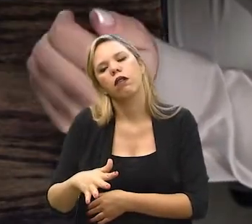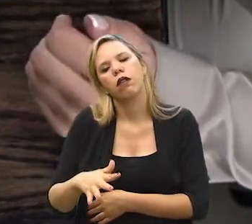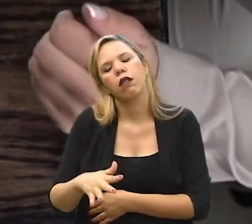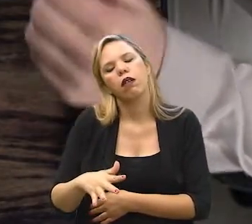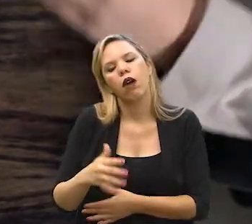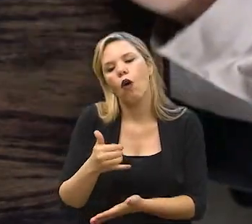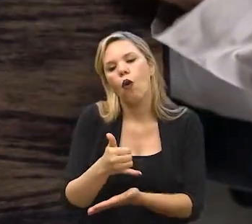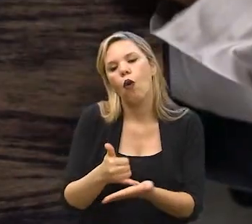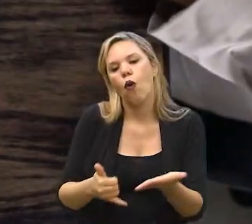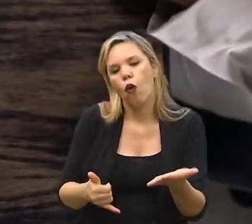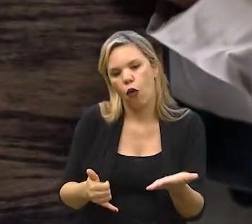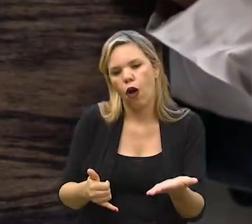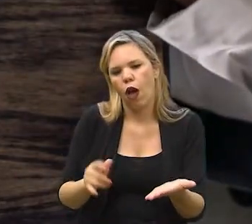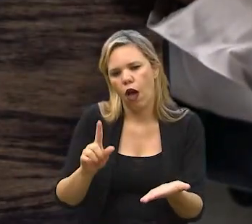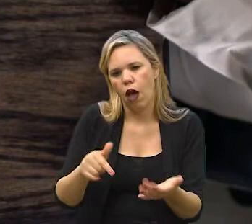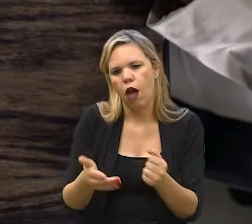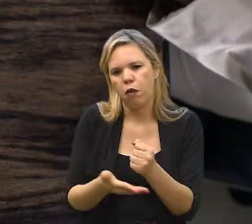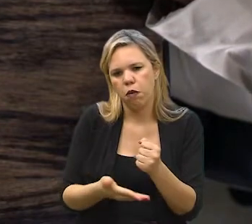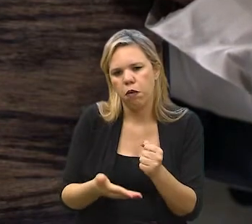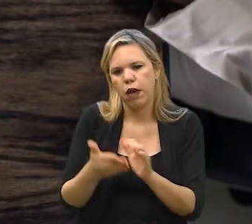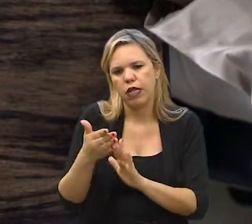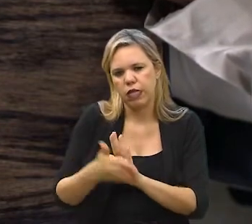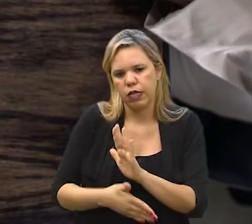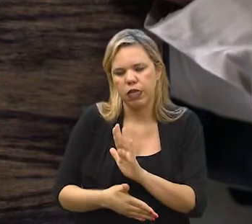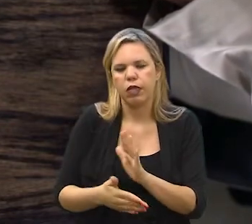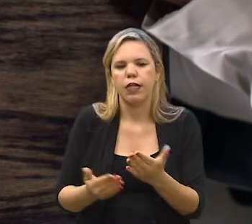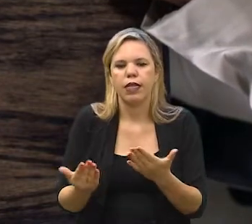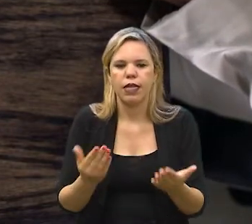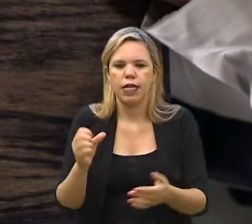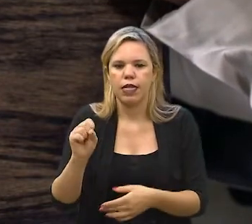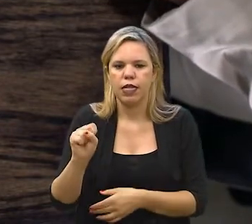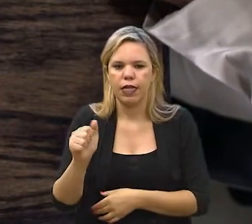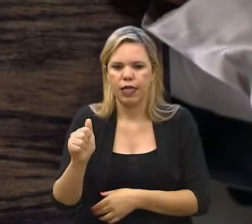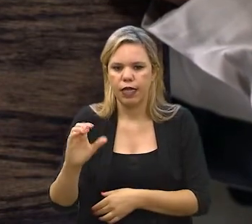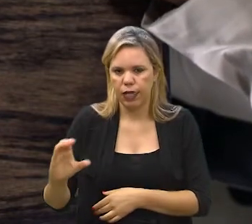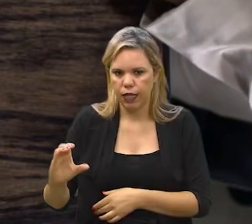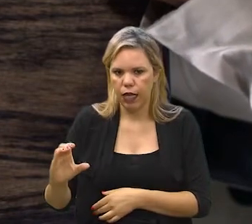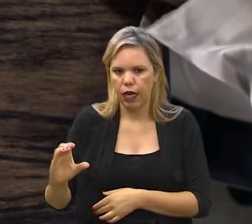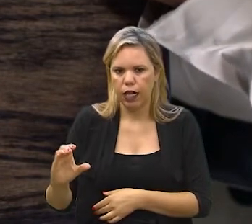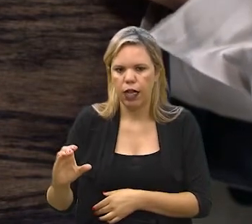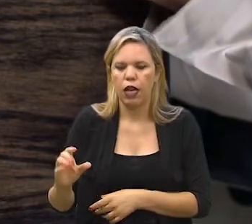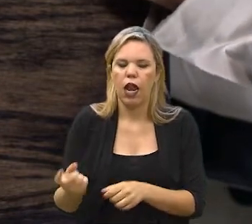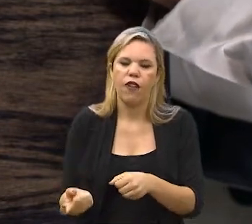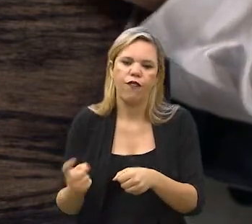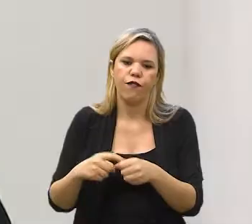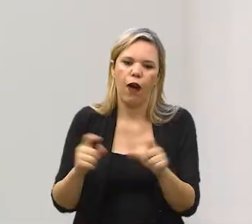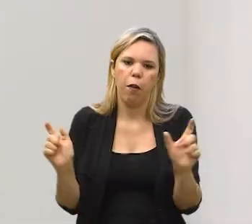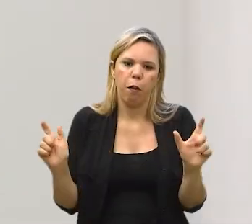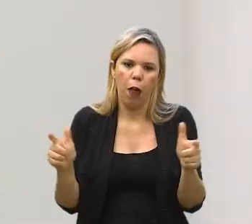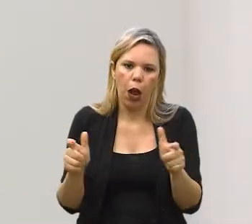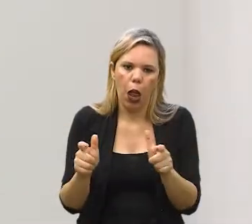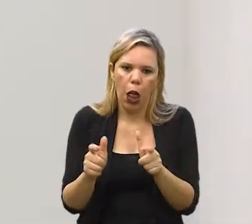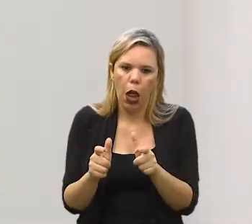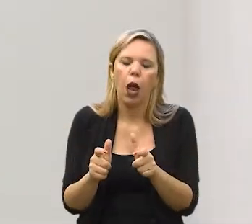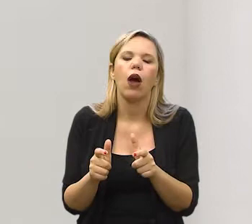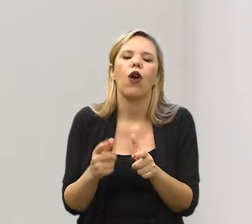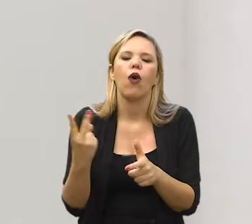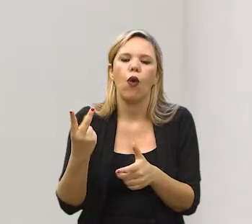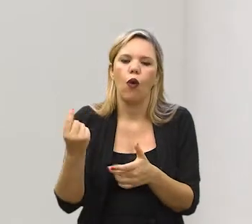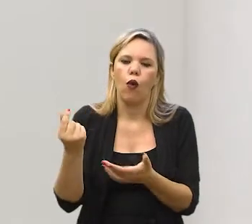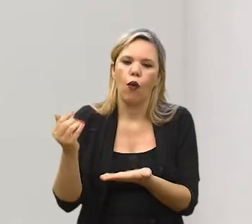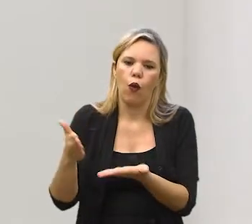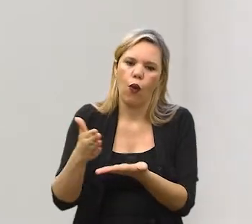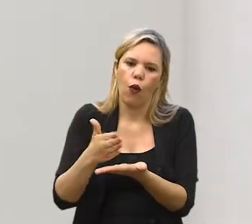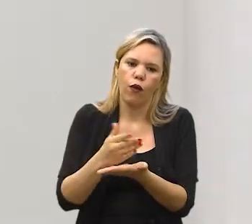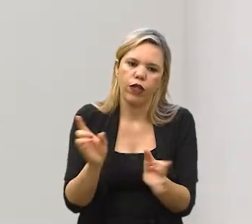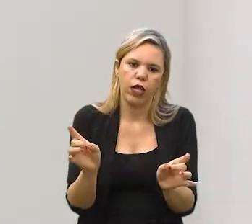a taxa, ela é baseada na taxa saque, ela vai retrocedendo, ela vai evoluindo o valor da parcela. E